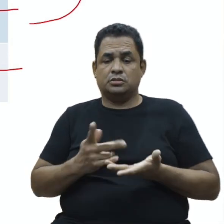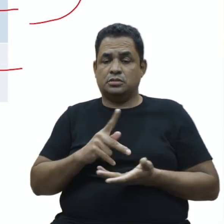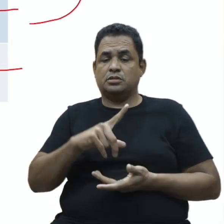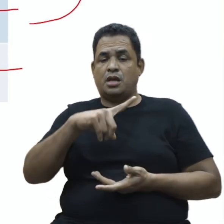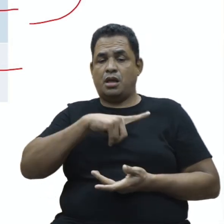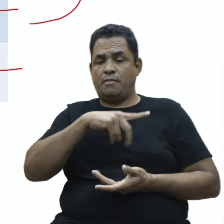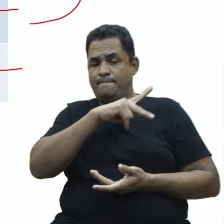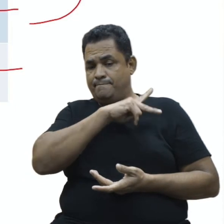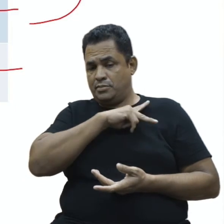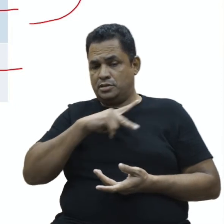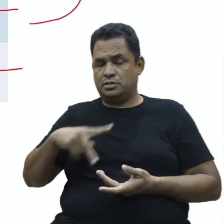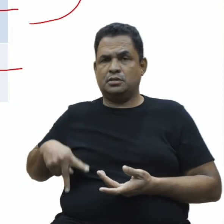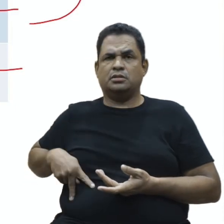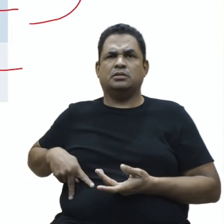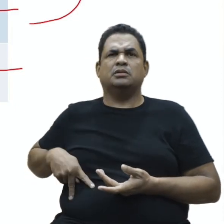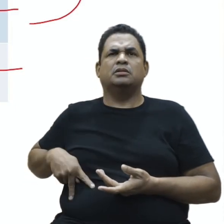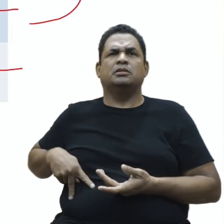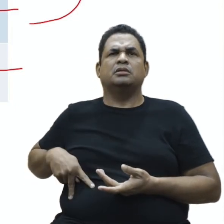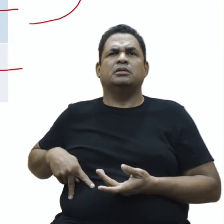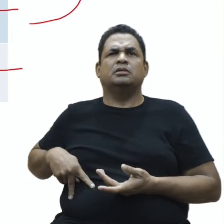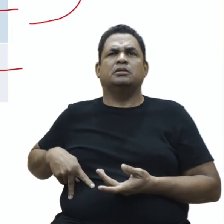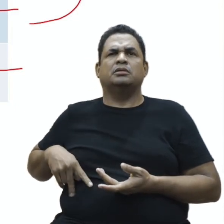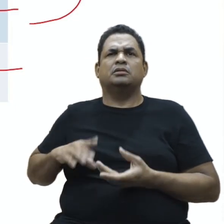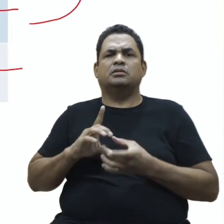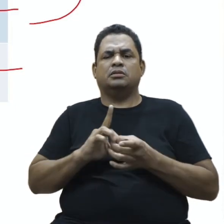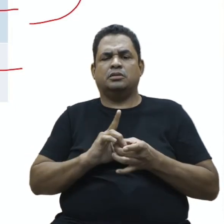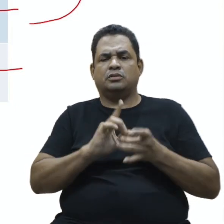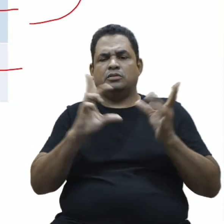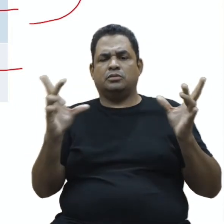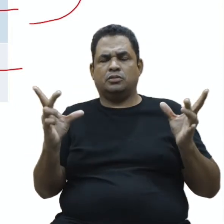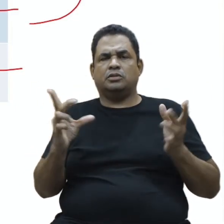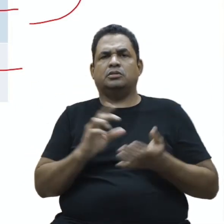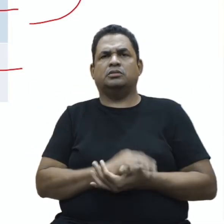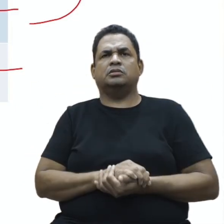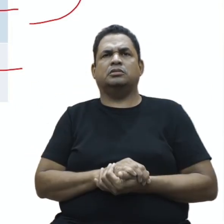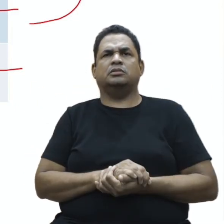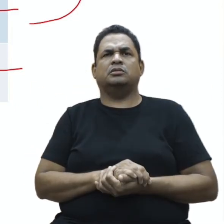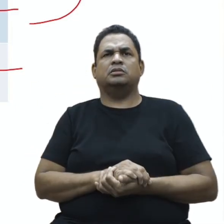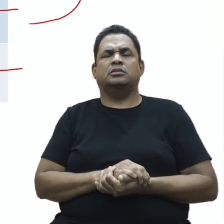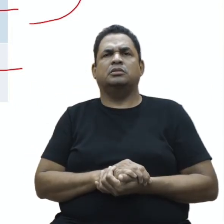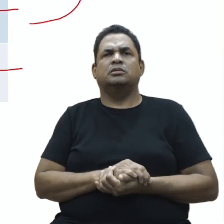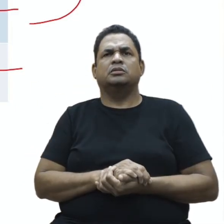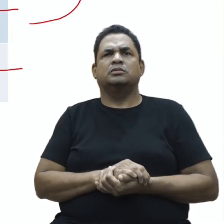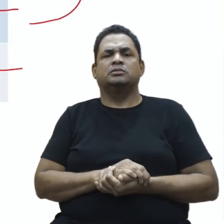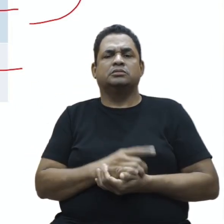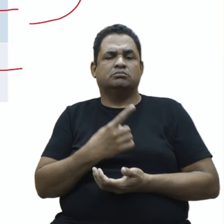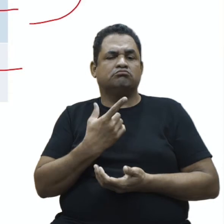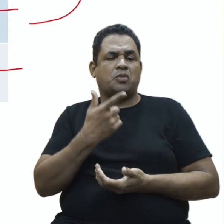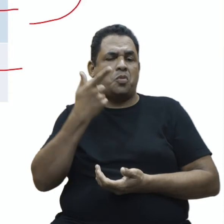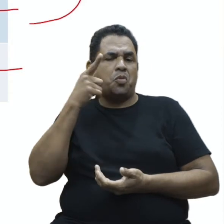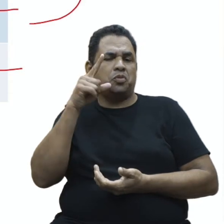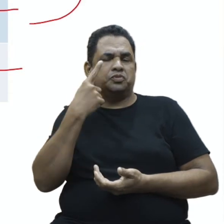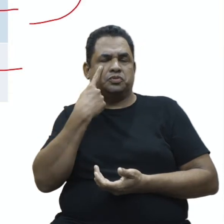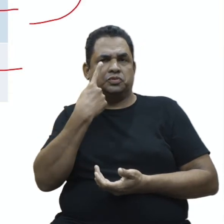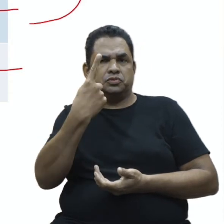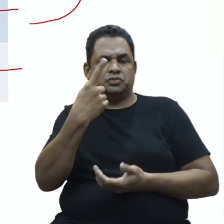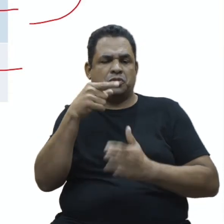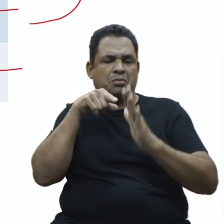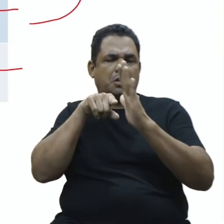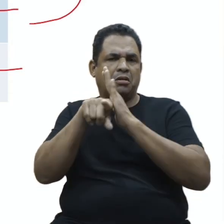presidencialista e uma democracia, né? Então, vocês conseguem identificar isso? Se eu perguntar para